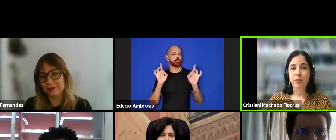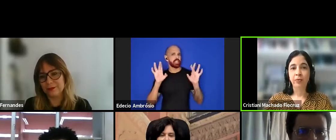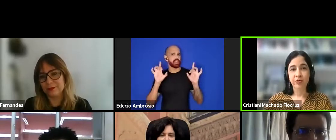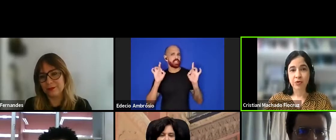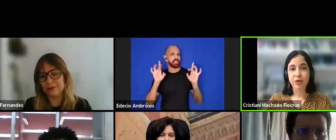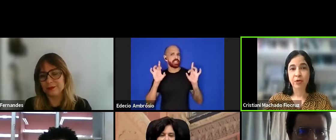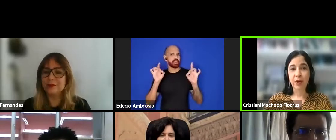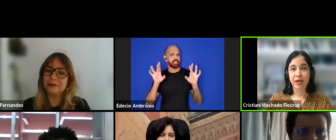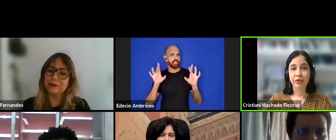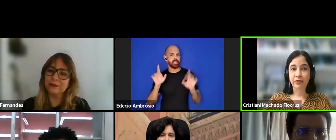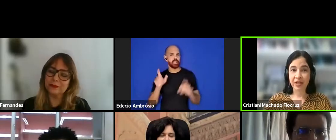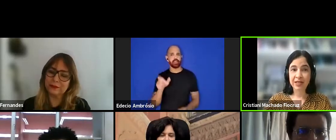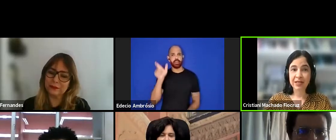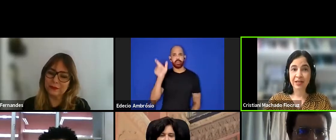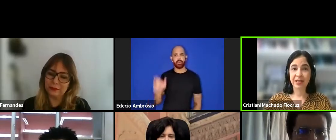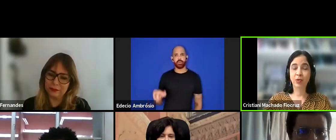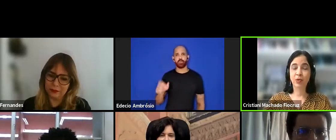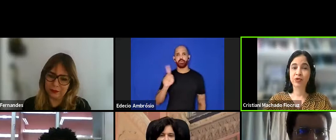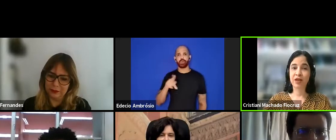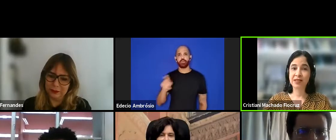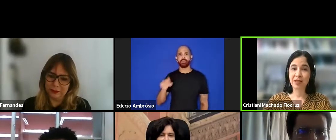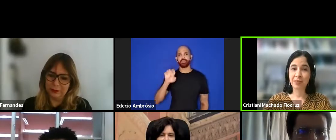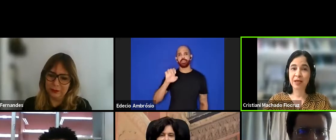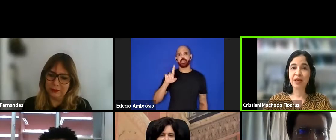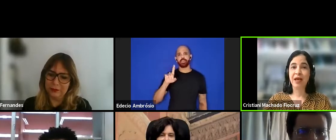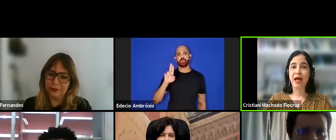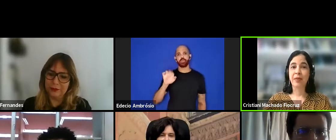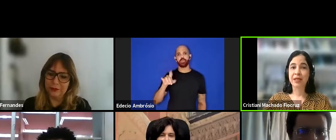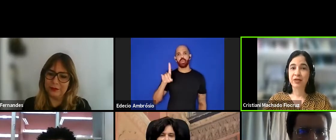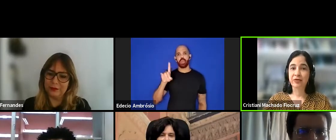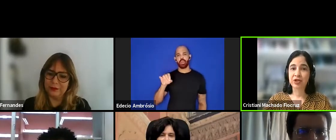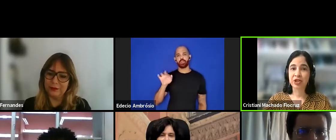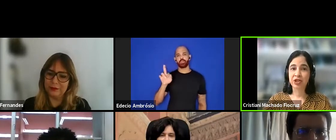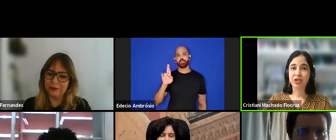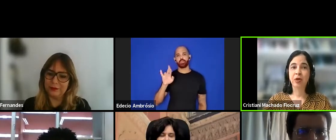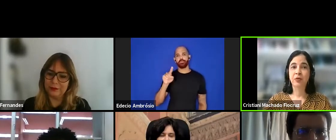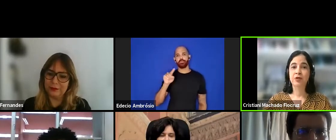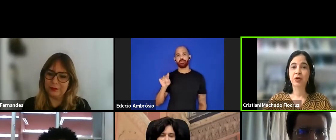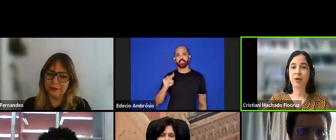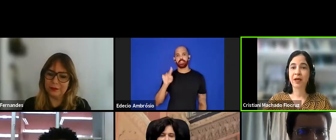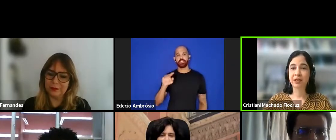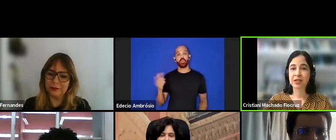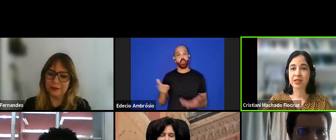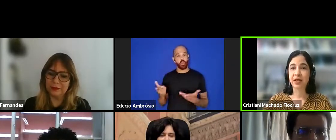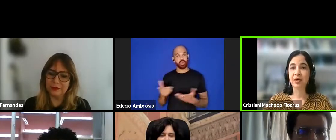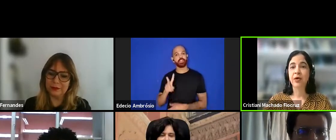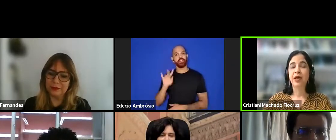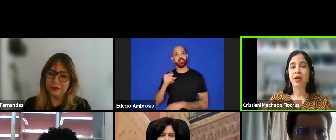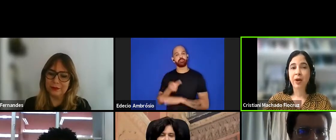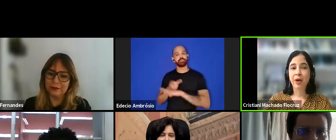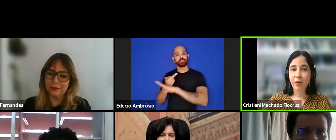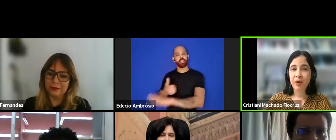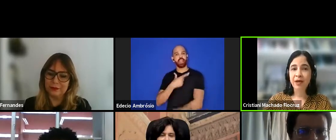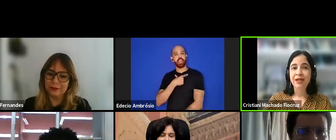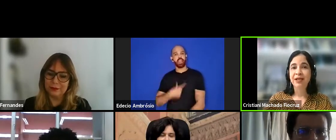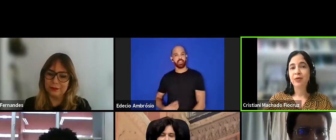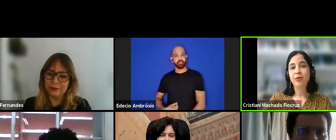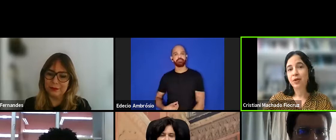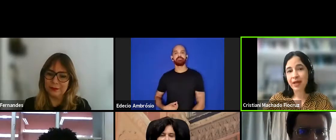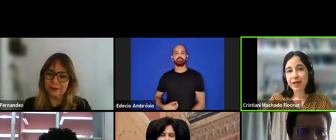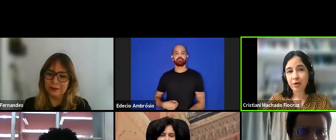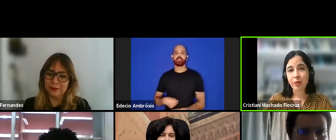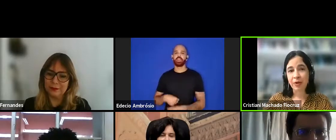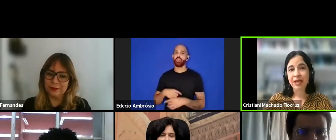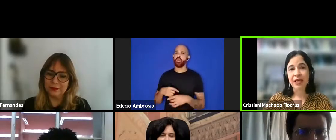ao professor Eduardo Frise, né, que hoje vai receber a medalha Virginia Schall, essa quarta edição. É uma honra